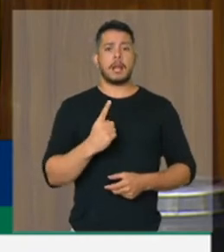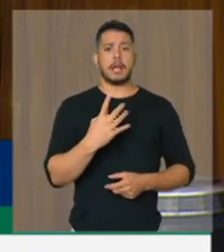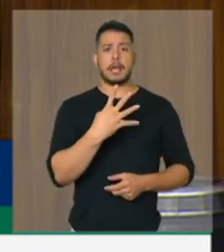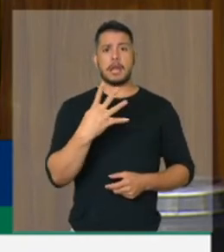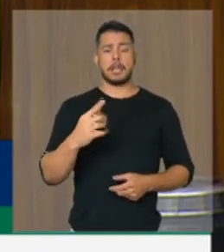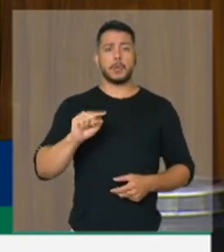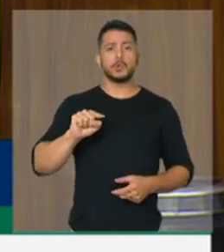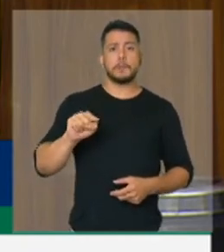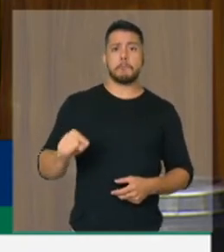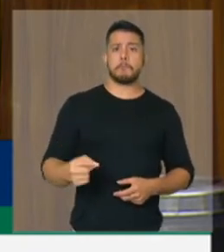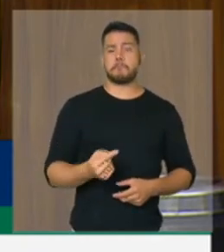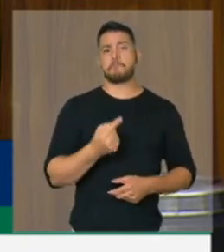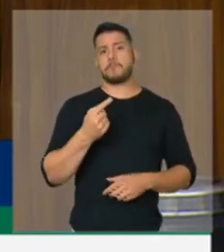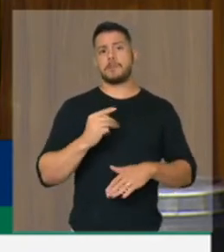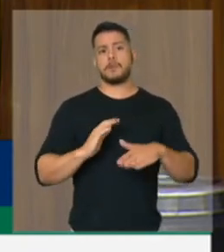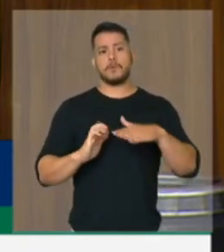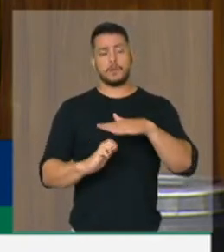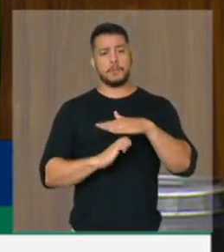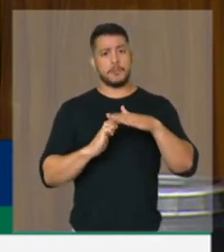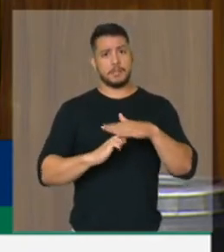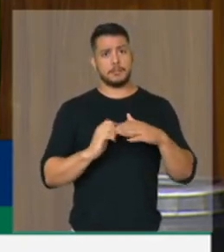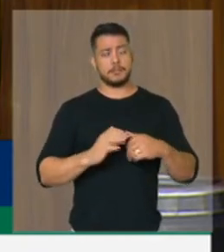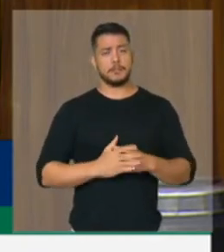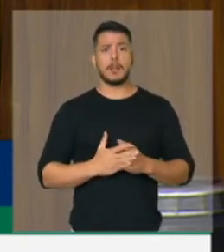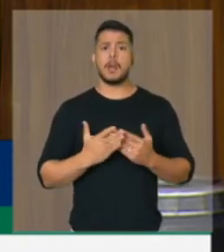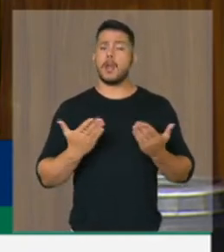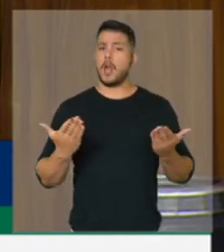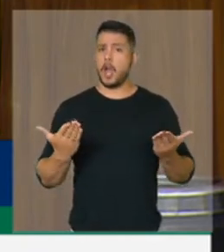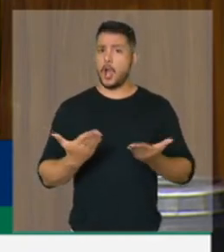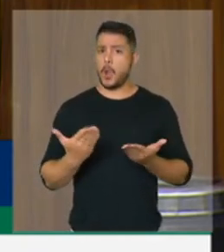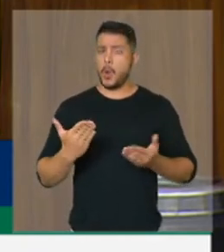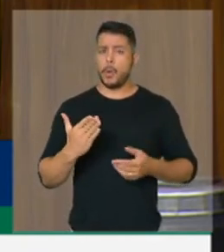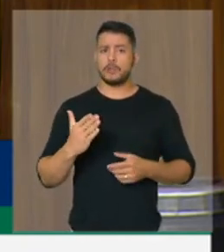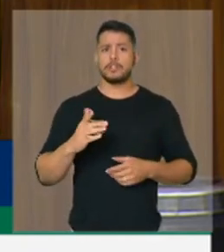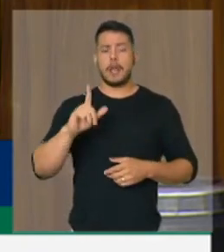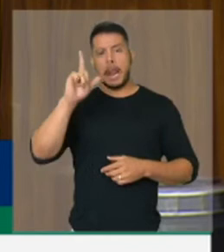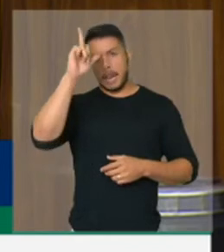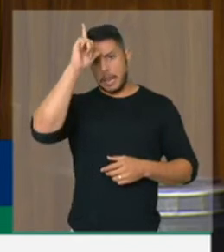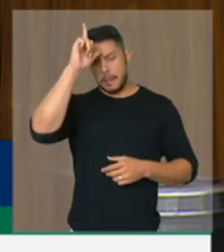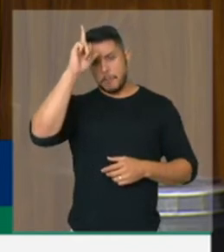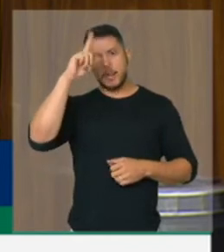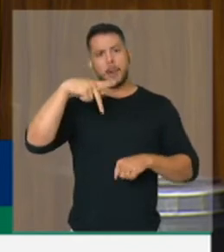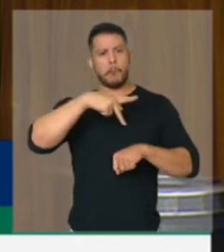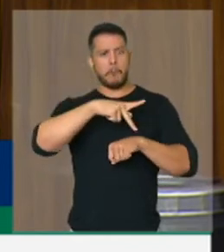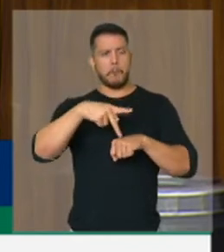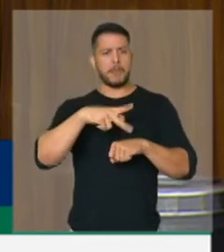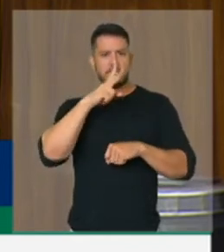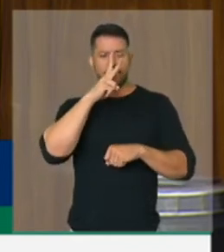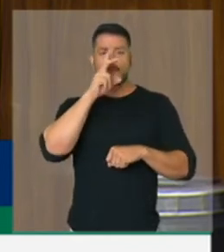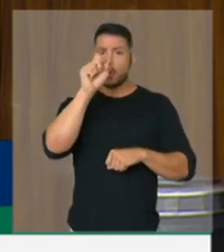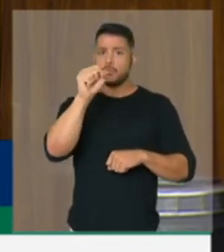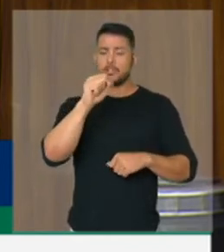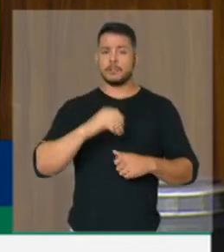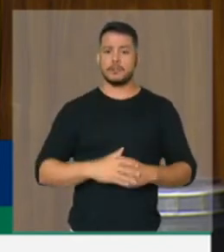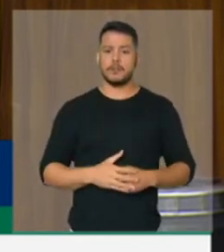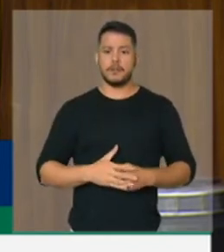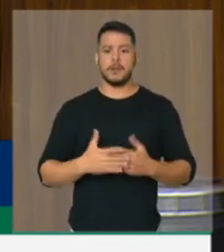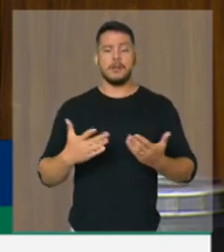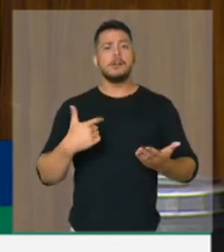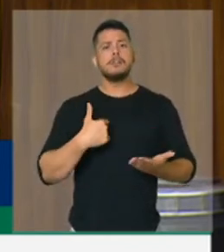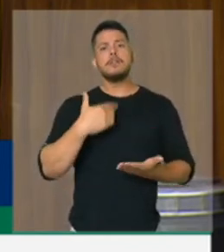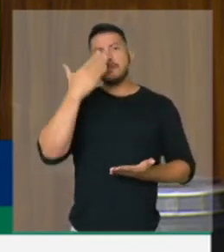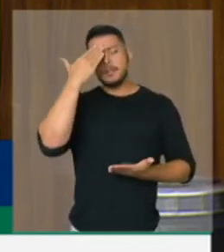essa potência que é. E eu acredito muito nesse país, porque o Brasil tem um clima que a Alemanha não